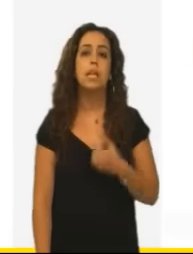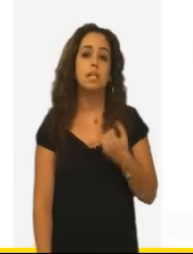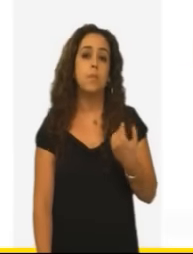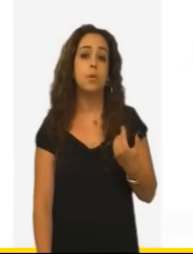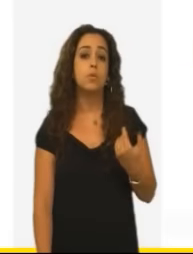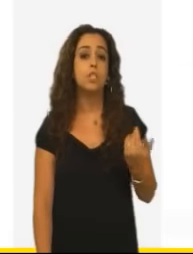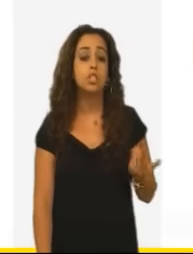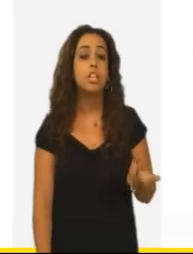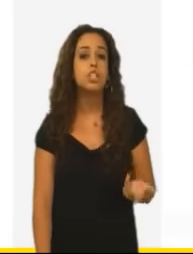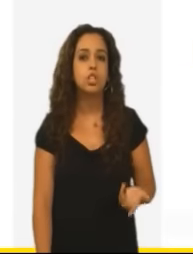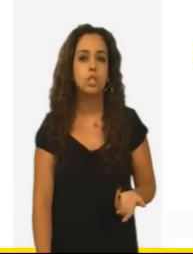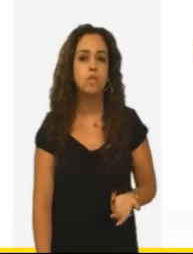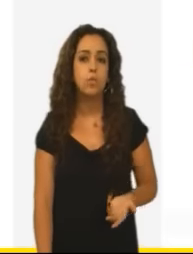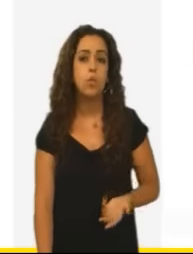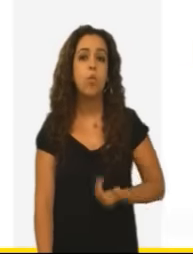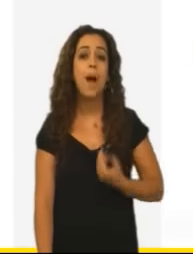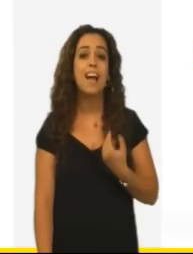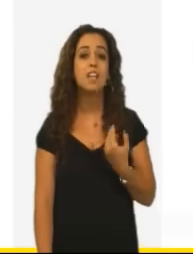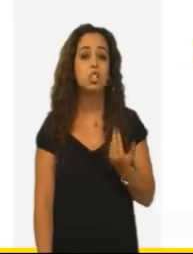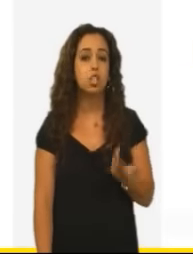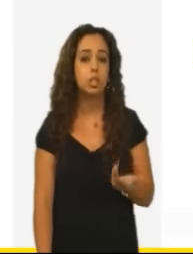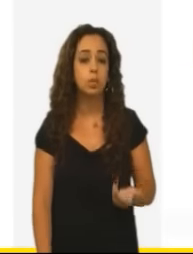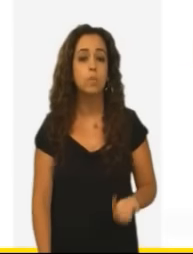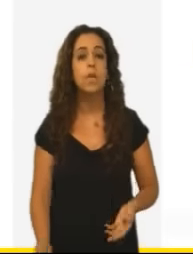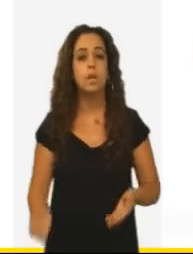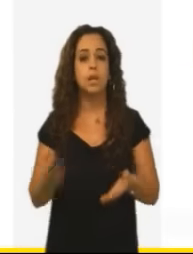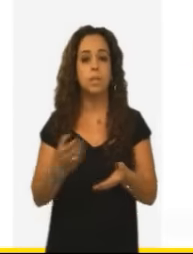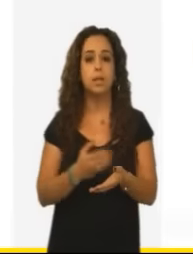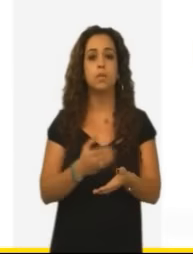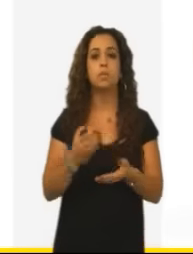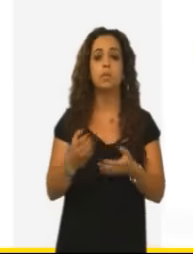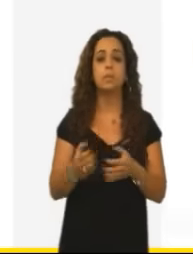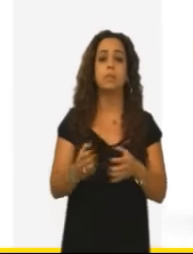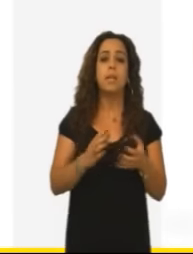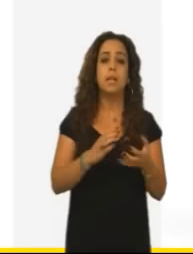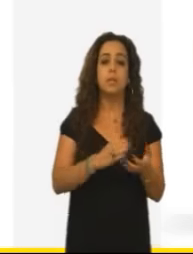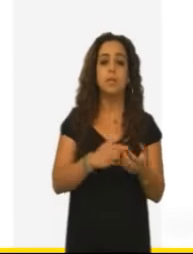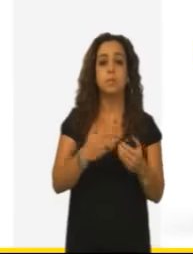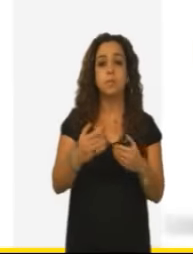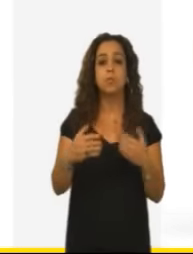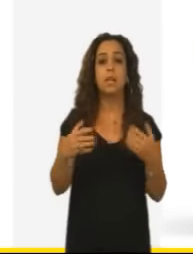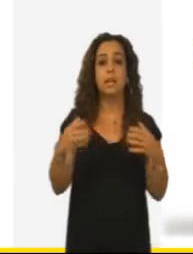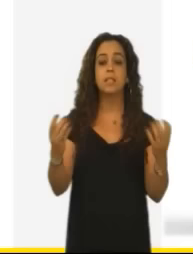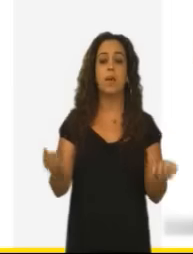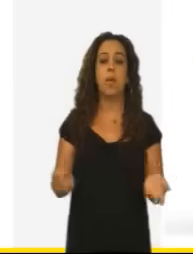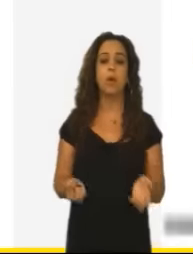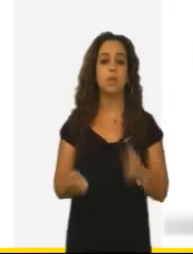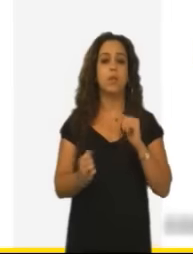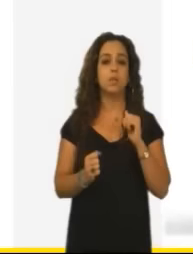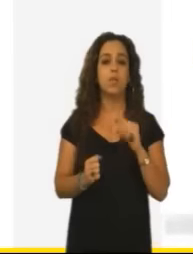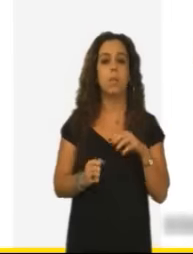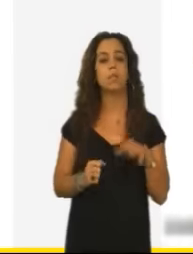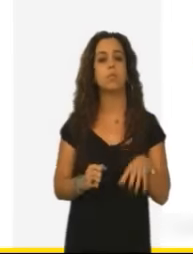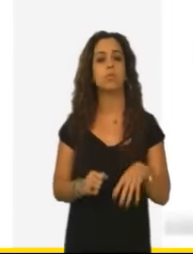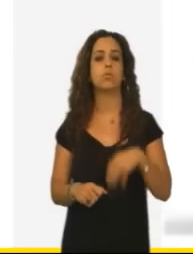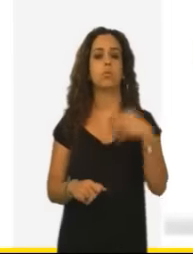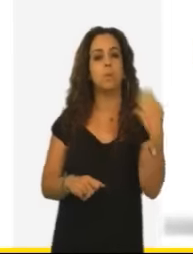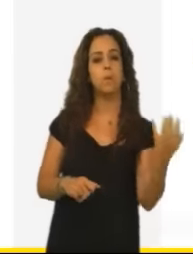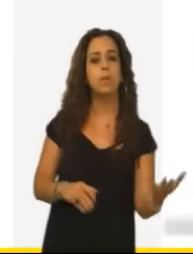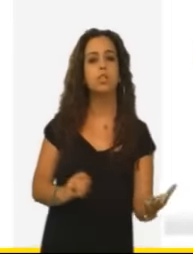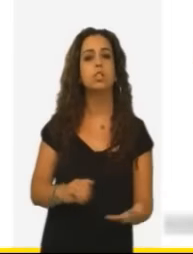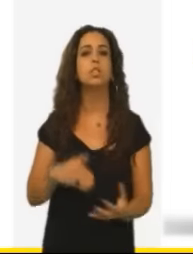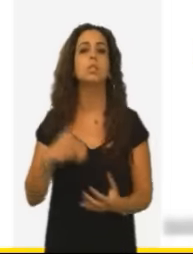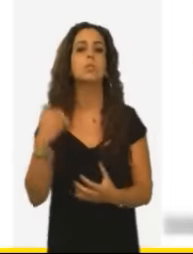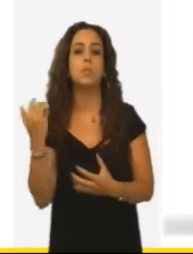substantivo, depois o adjetivo, o artigo, lembrando que você não precisa estudar nessa ordem, normalmente a pessoa